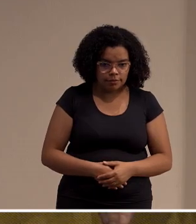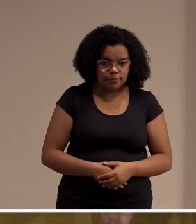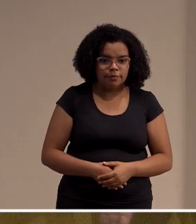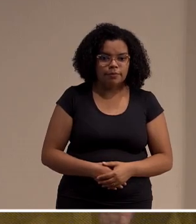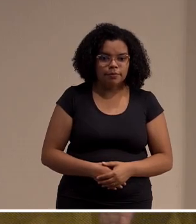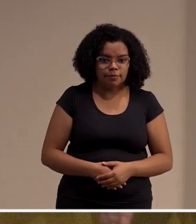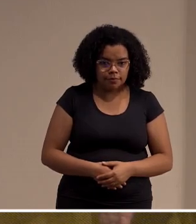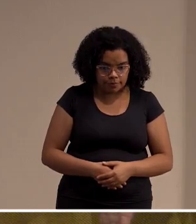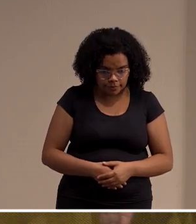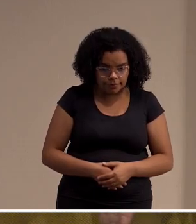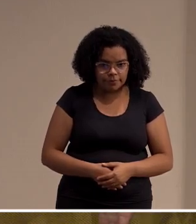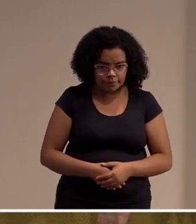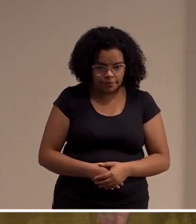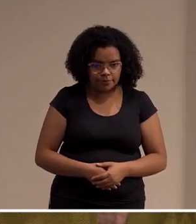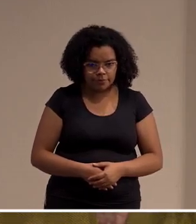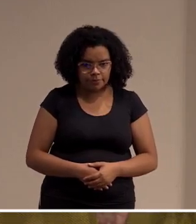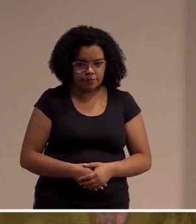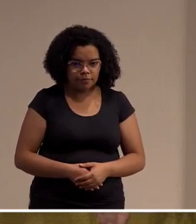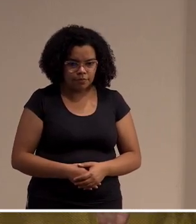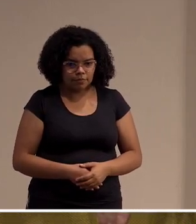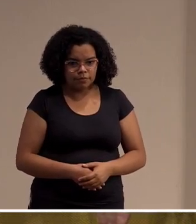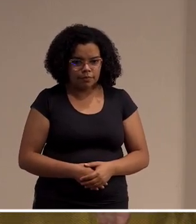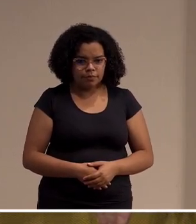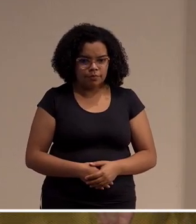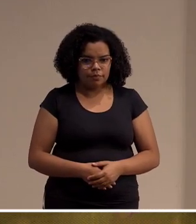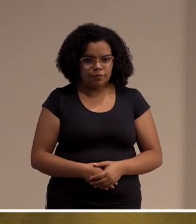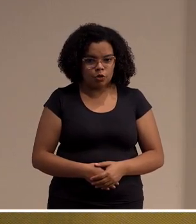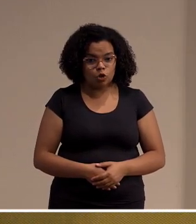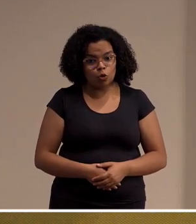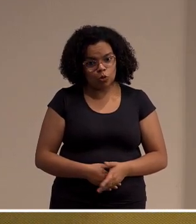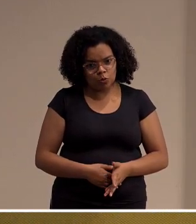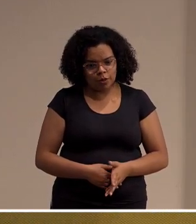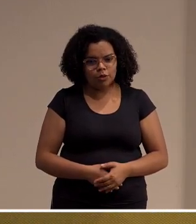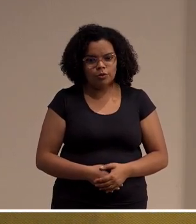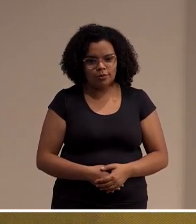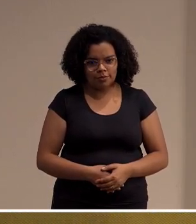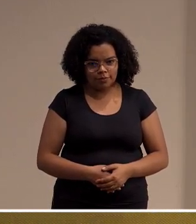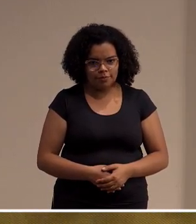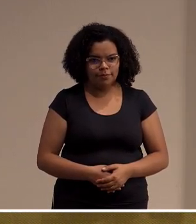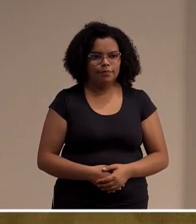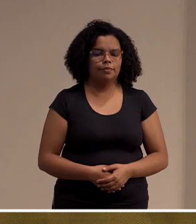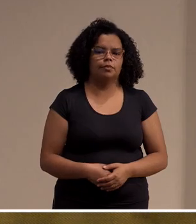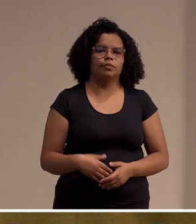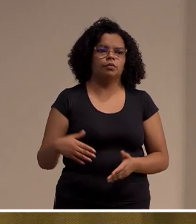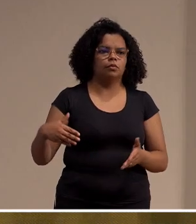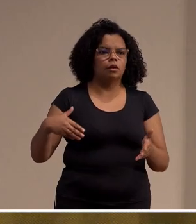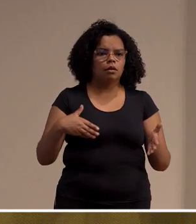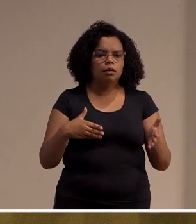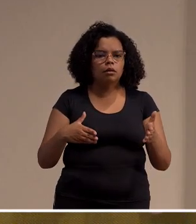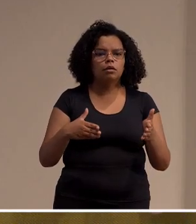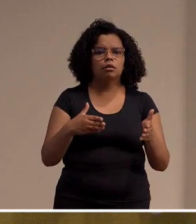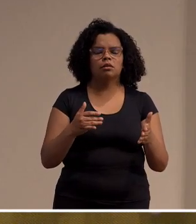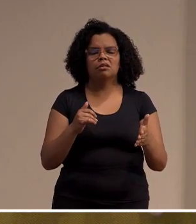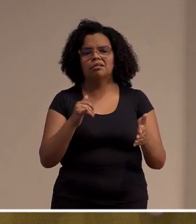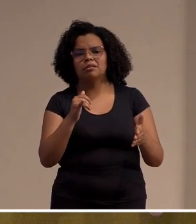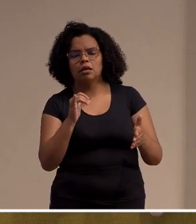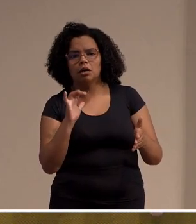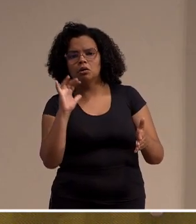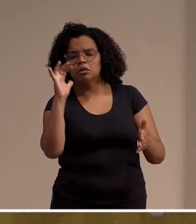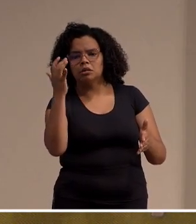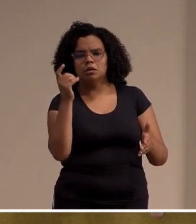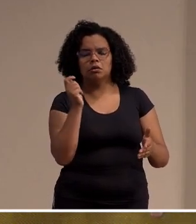Mas sí, certamente meu livro está muy marcado pela pandemia. Sí, aconteció que